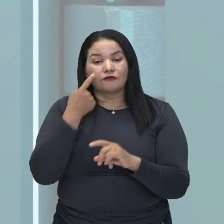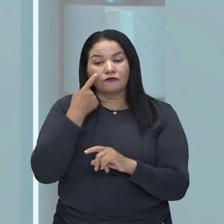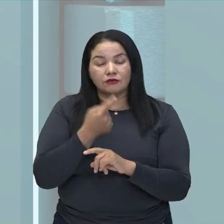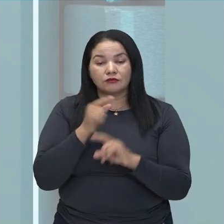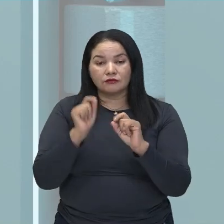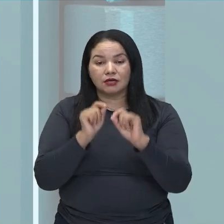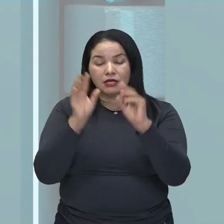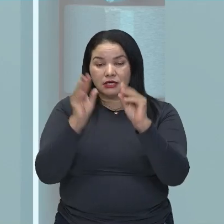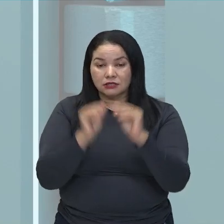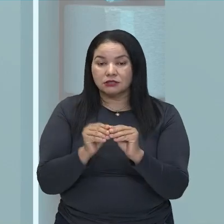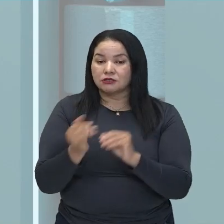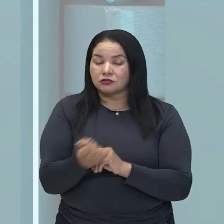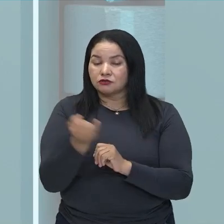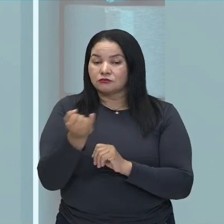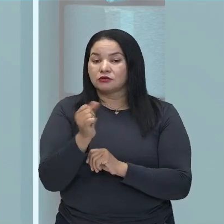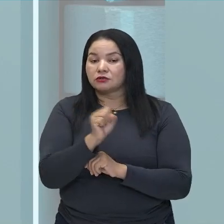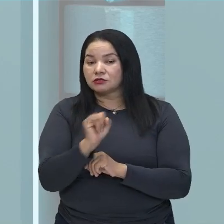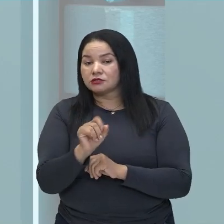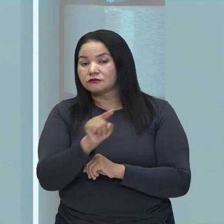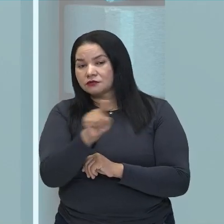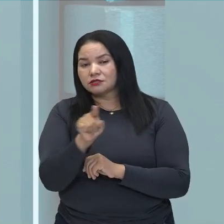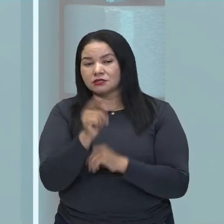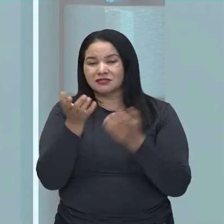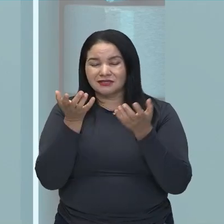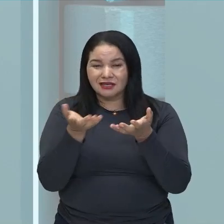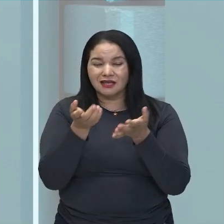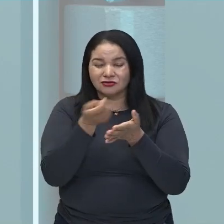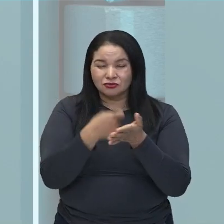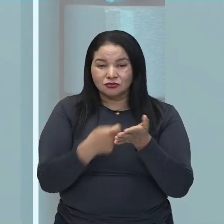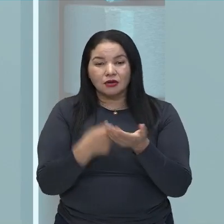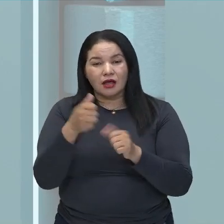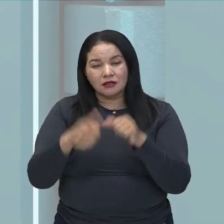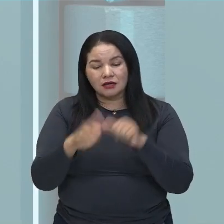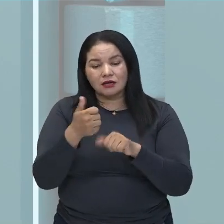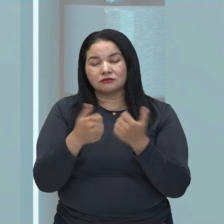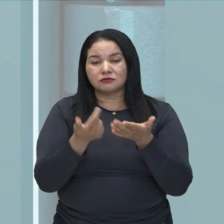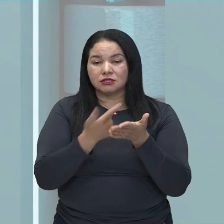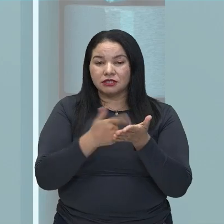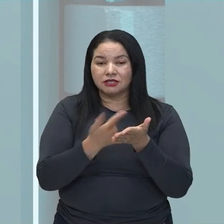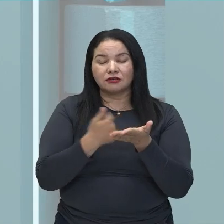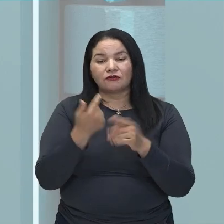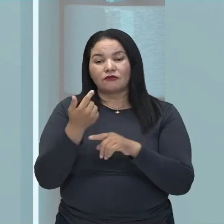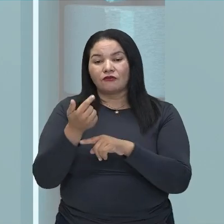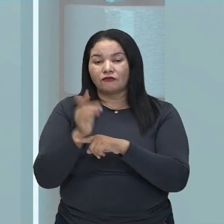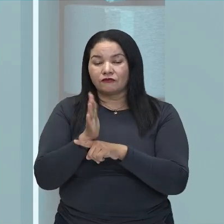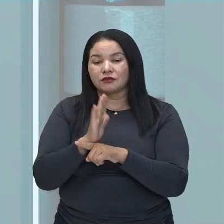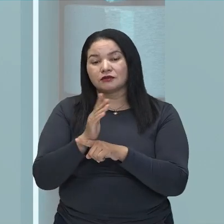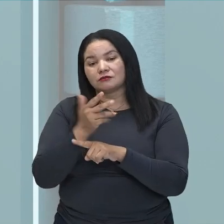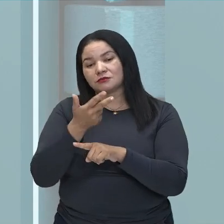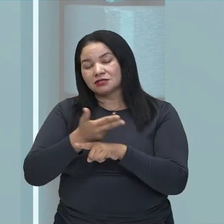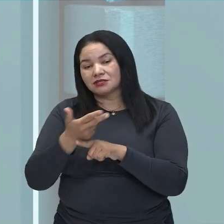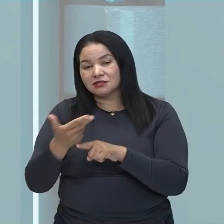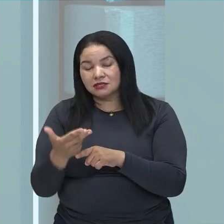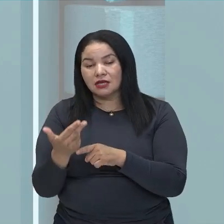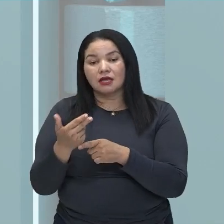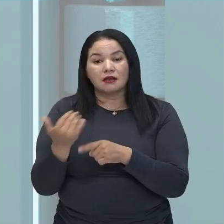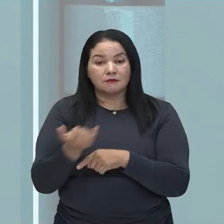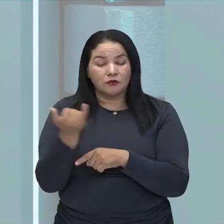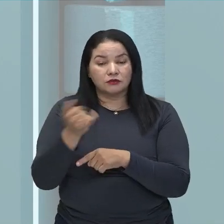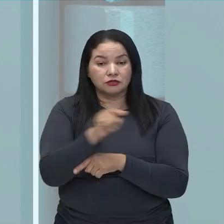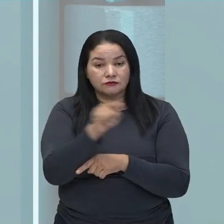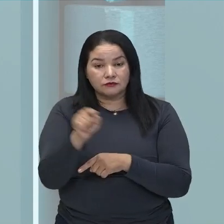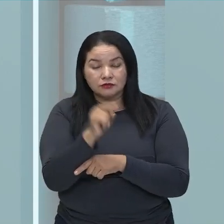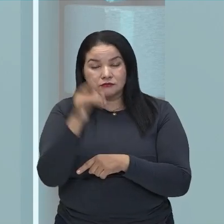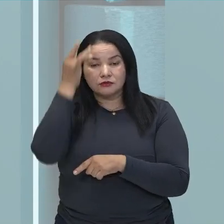são importantes. Se você quiser fazer apontamentos, análise de livros, filmes, séries, é importante ter em mente